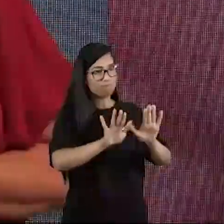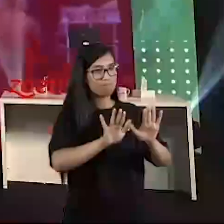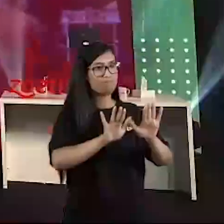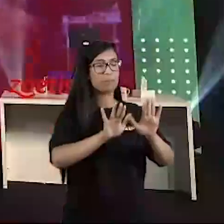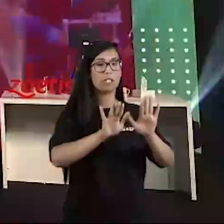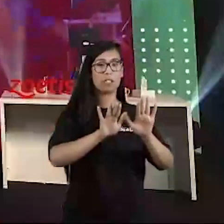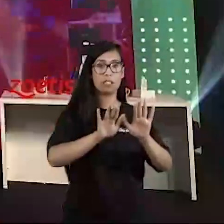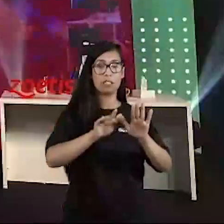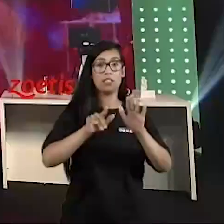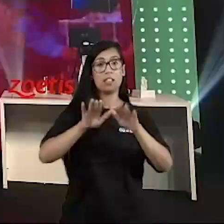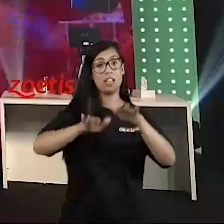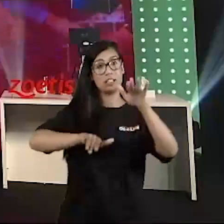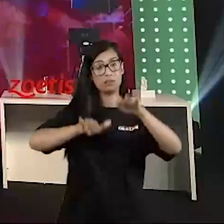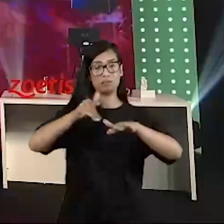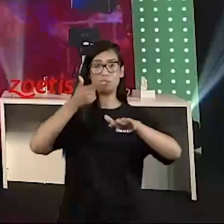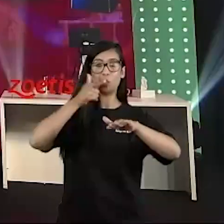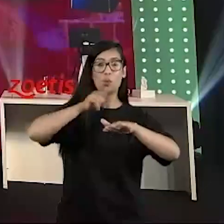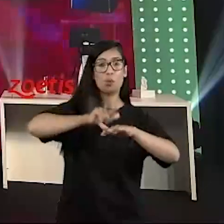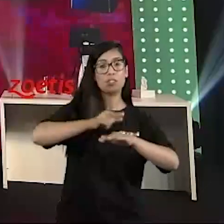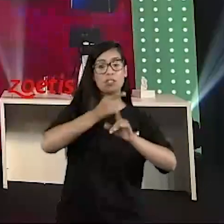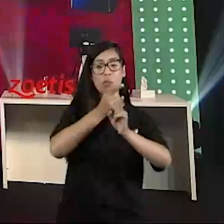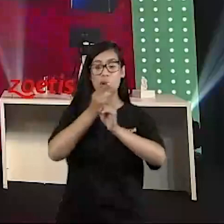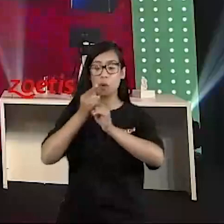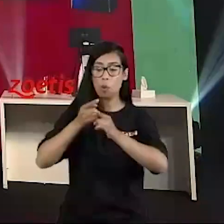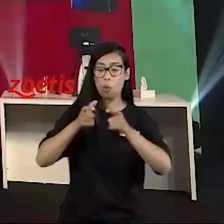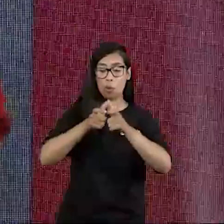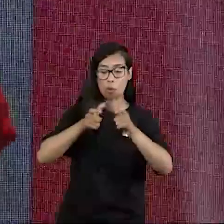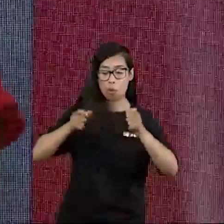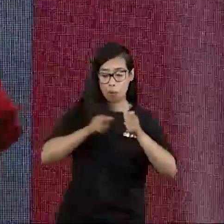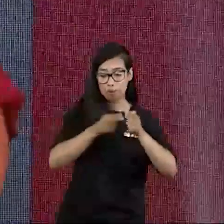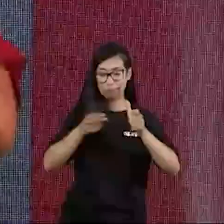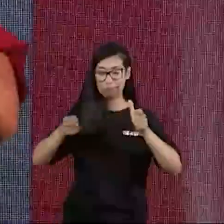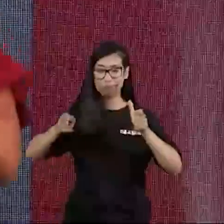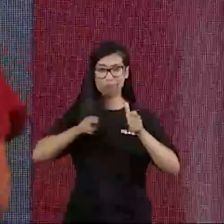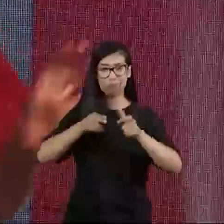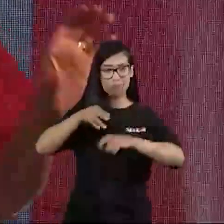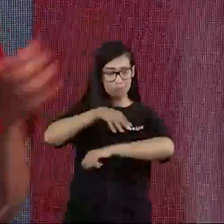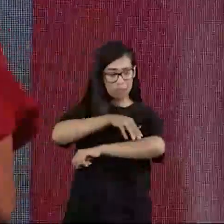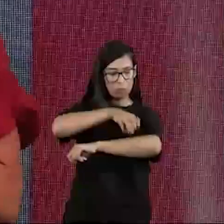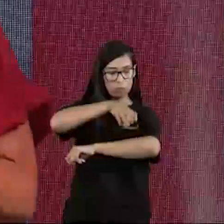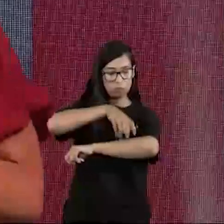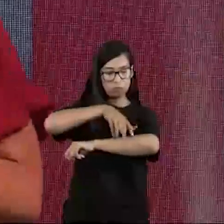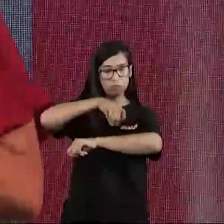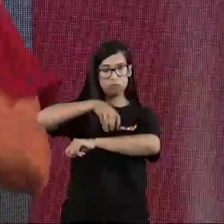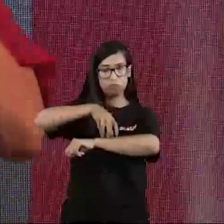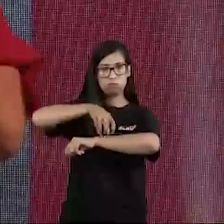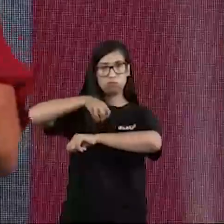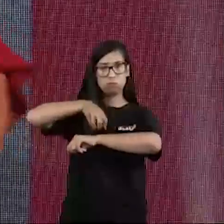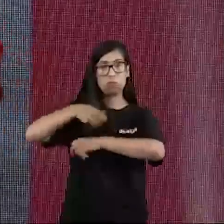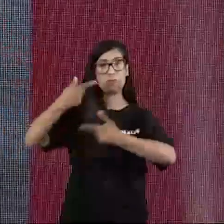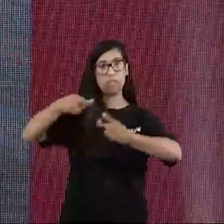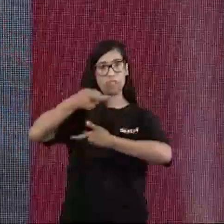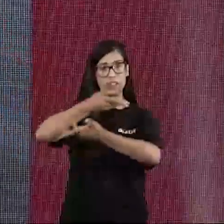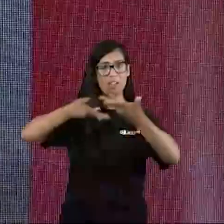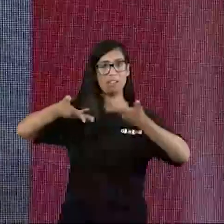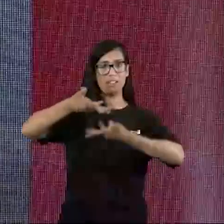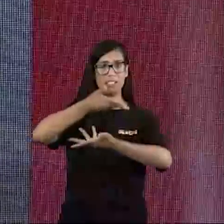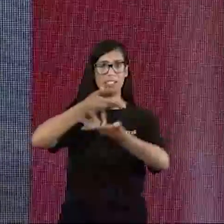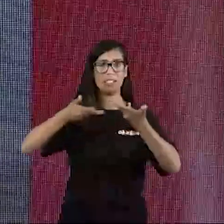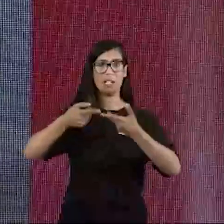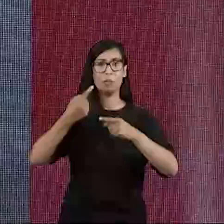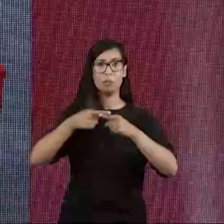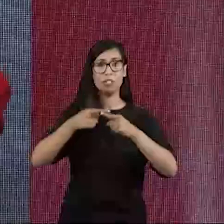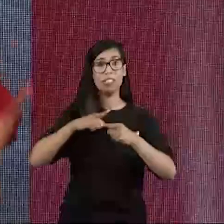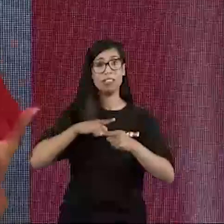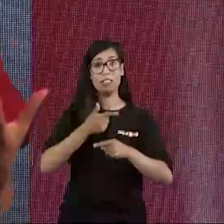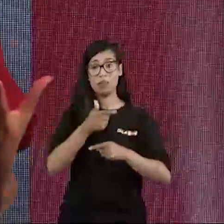achando malacésia de bobeira. Se você está achando 1, 2 na pele, é porque você tem que tratar, ainda mais associada à manifestação